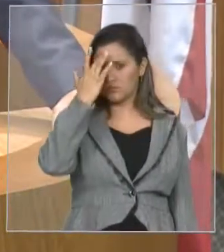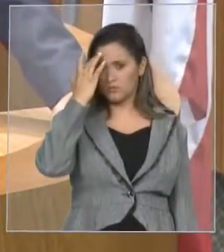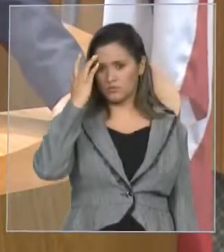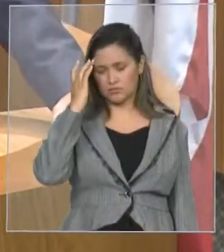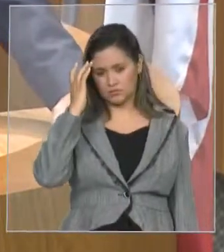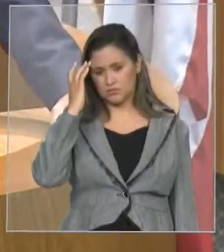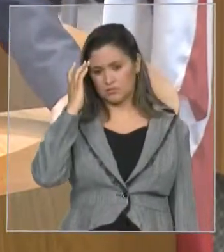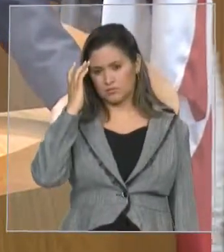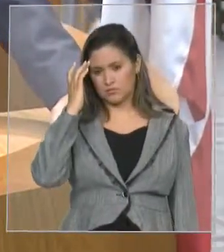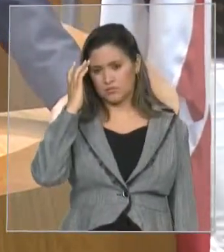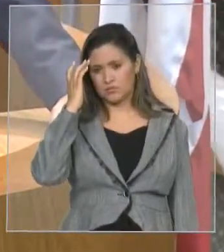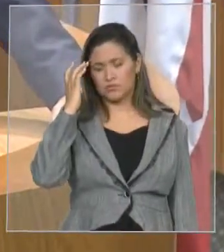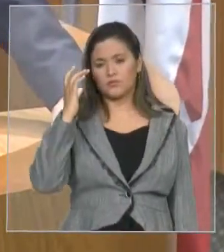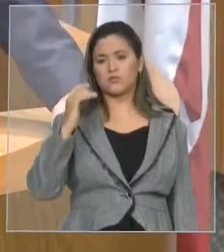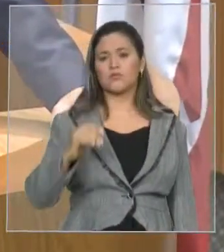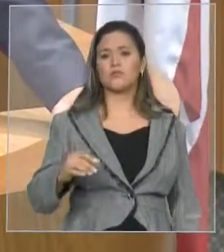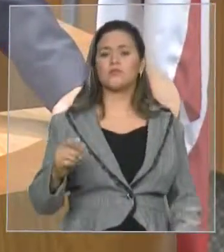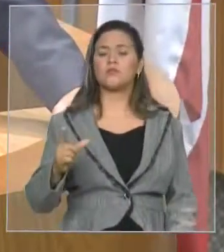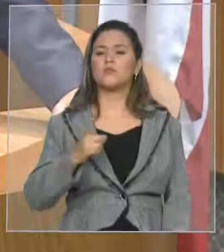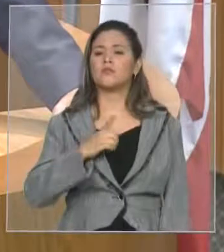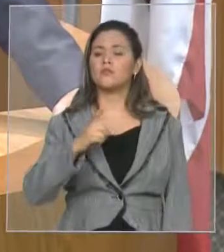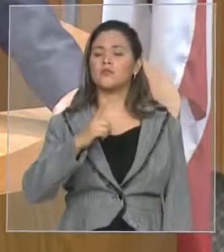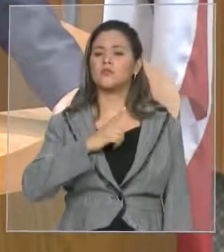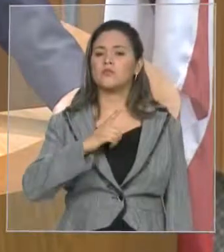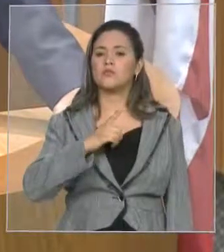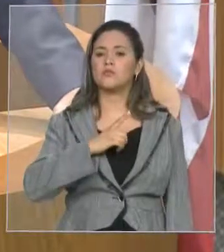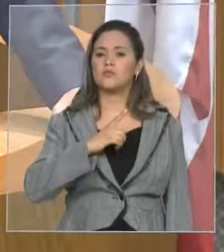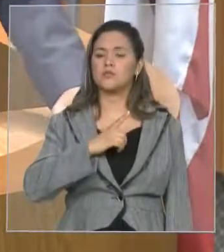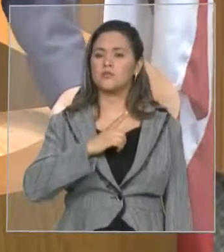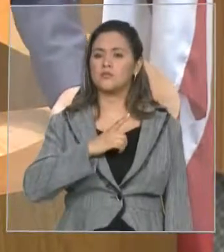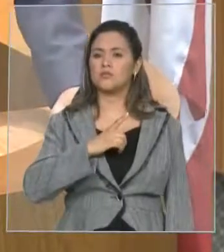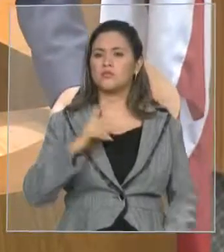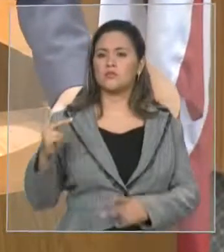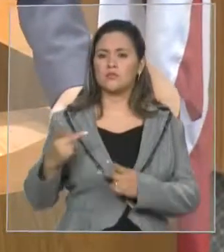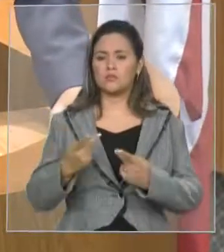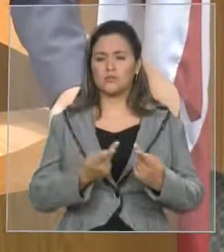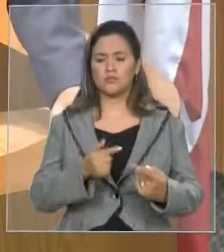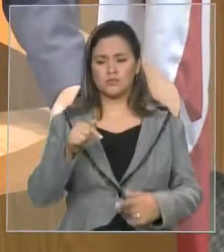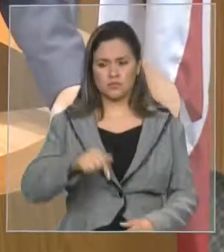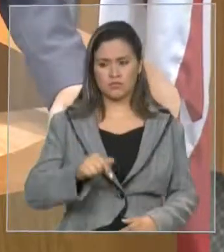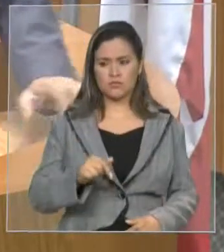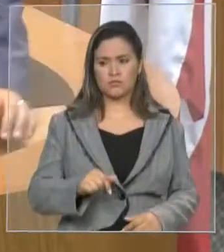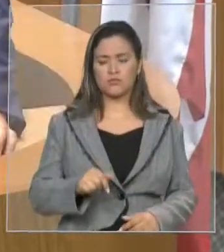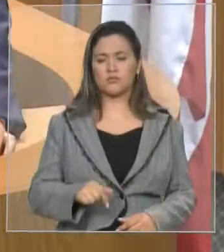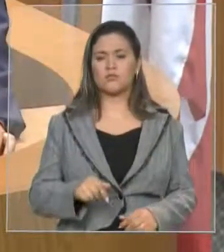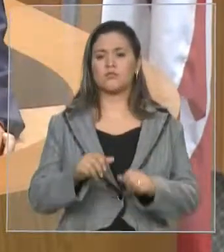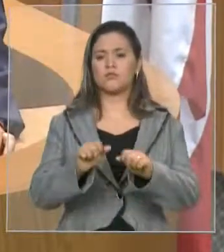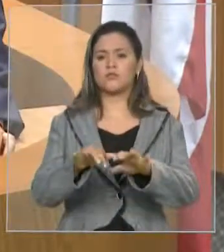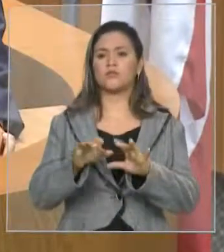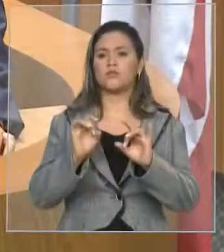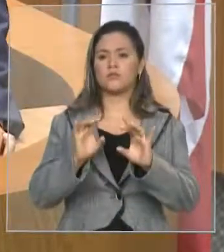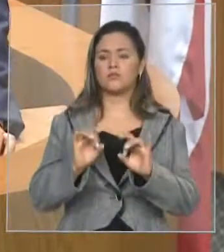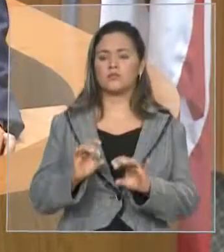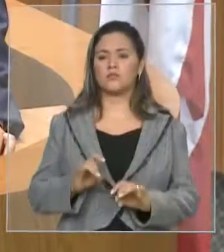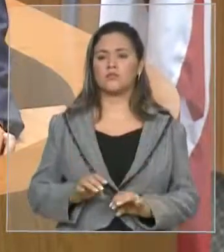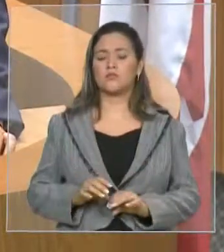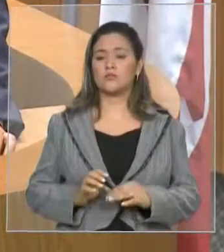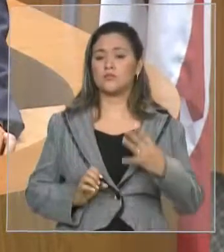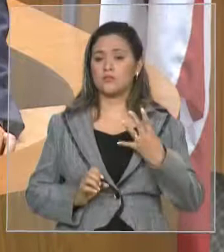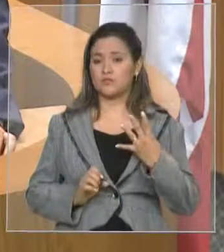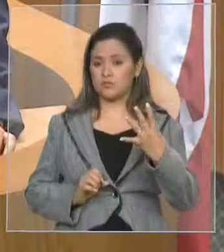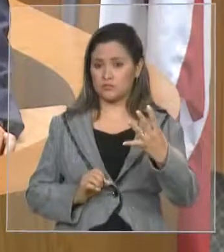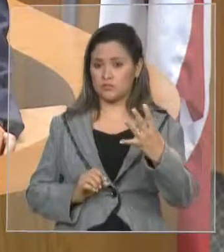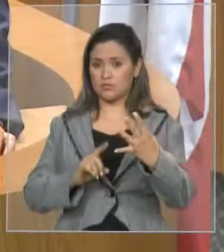no plenário, numa sessão solene, sendo 4 delas com título de cidadão